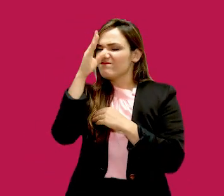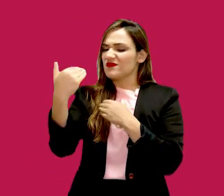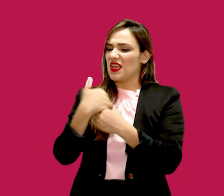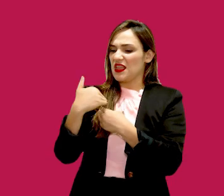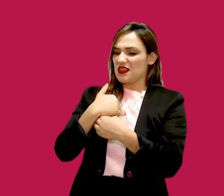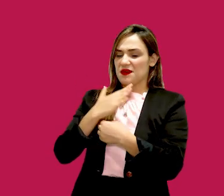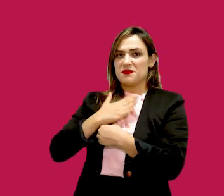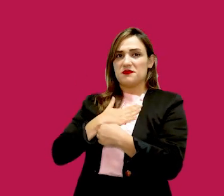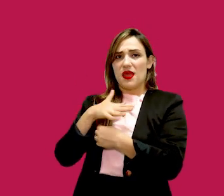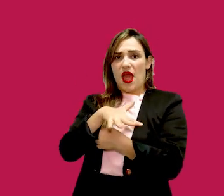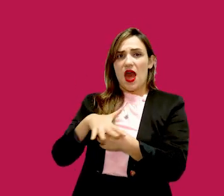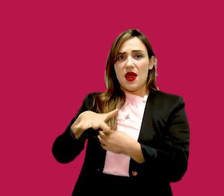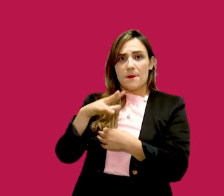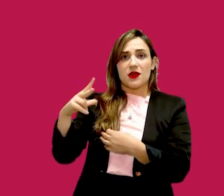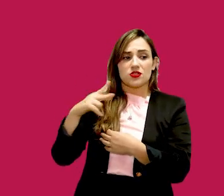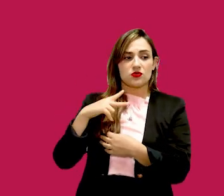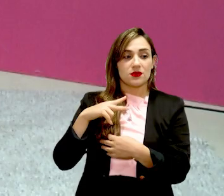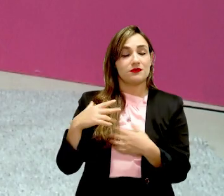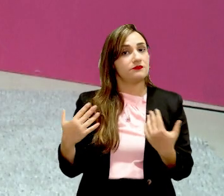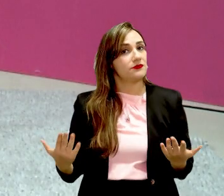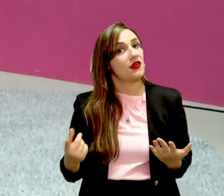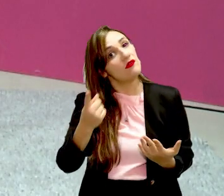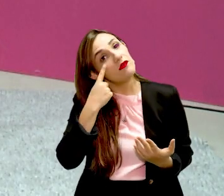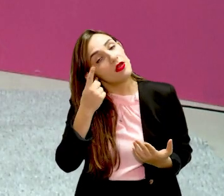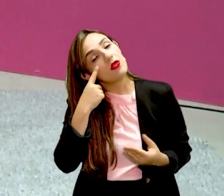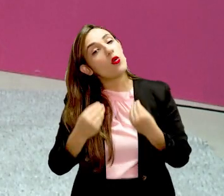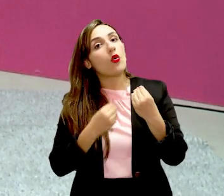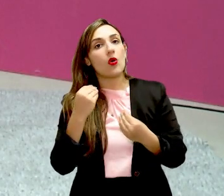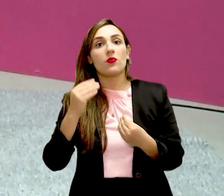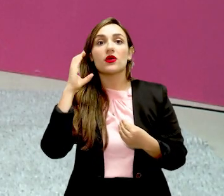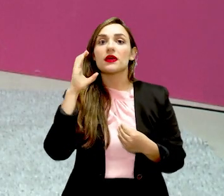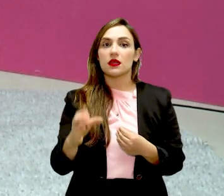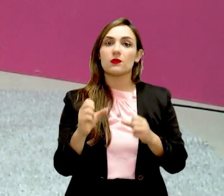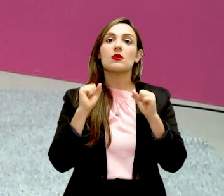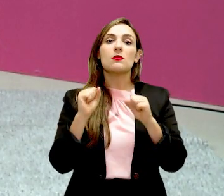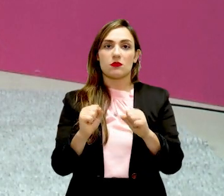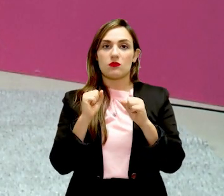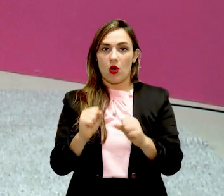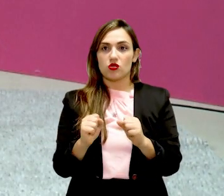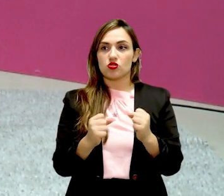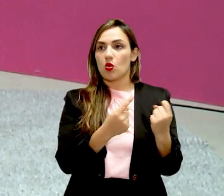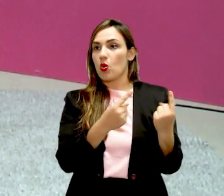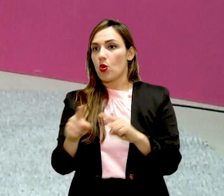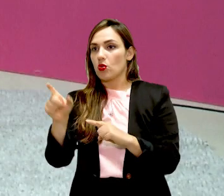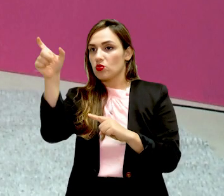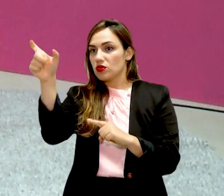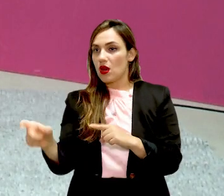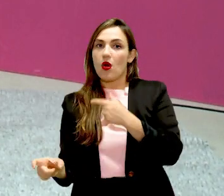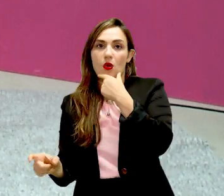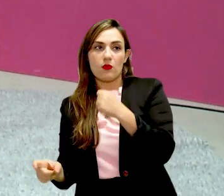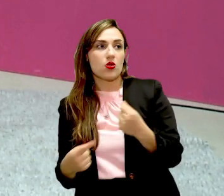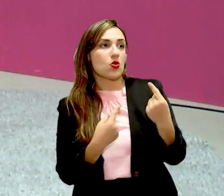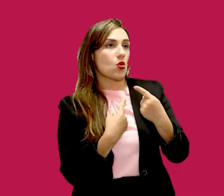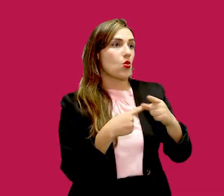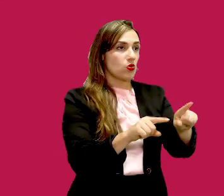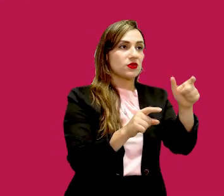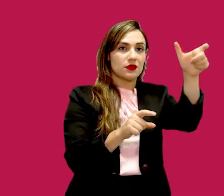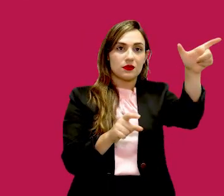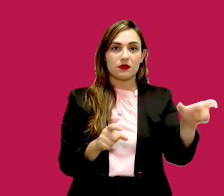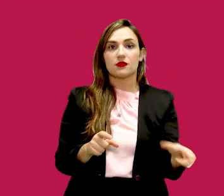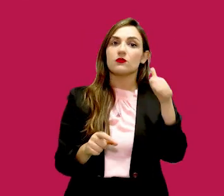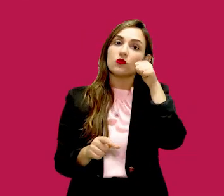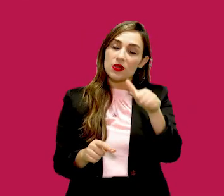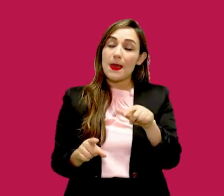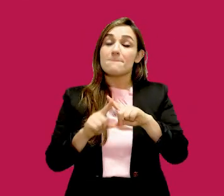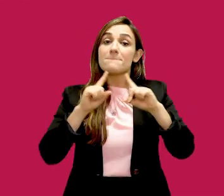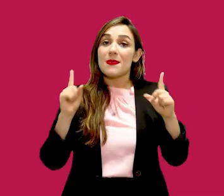de liberdade ou privacidade da pessoa. Veja que o crime pode ser cometido contra homens e contra mulheres.